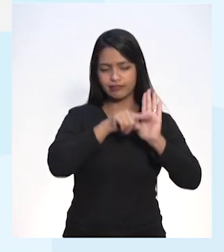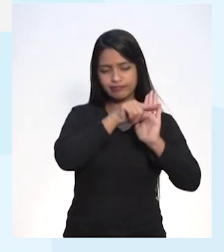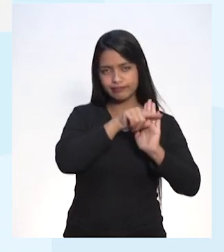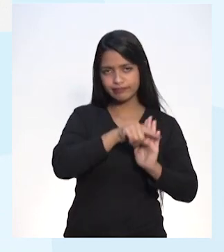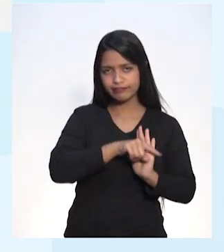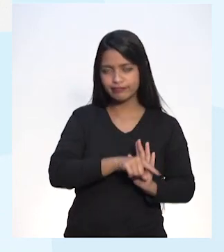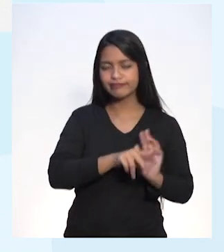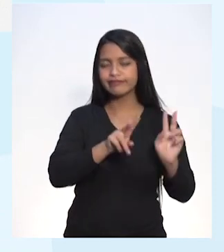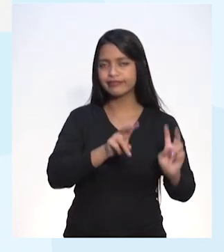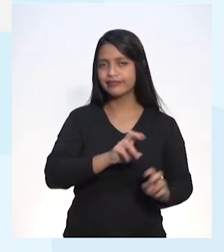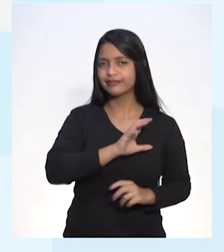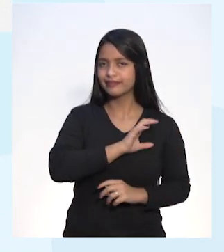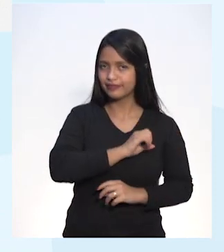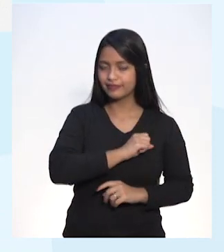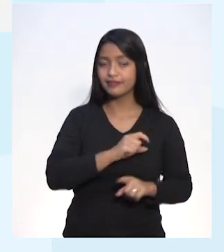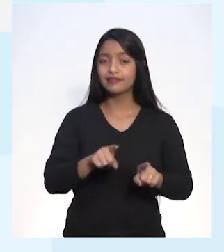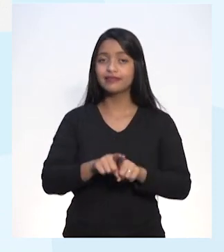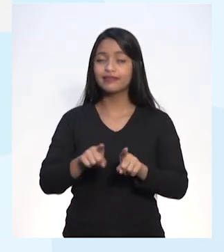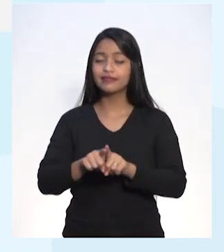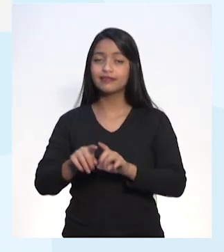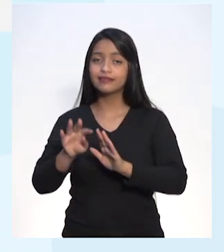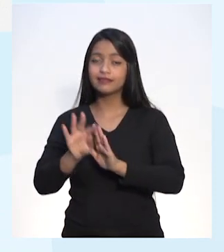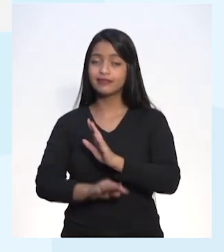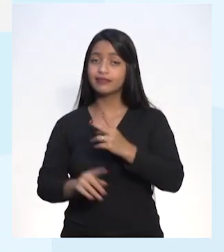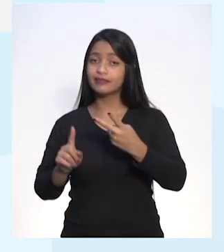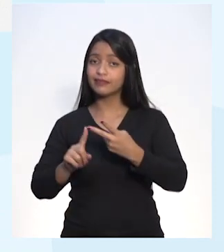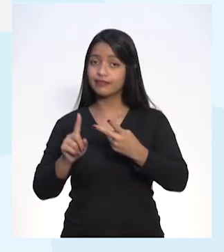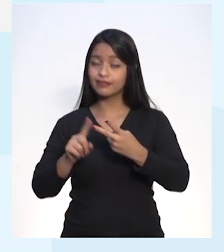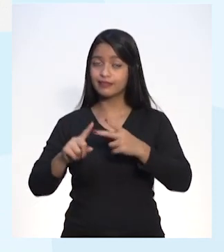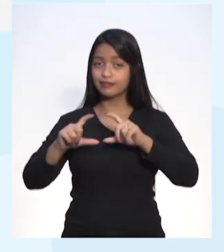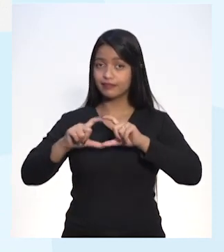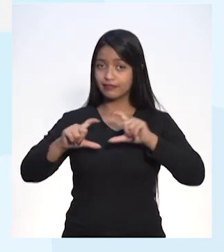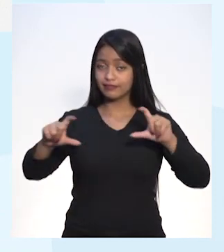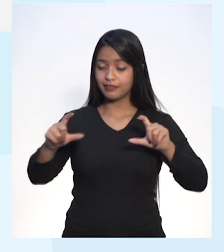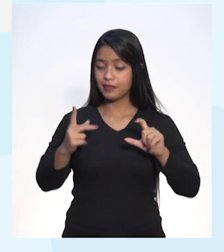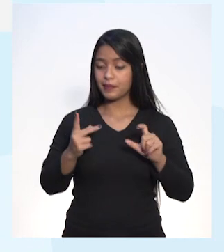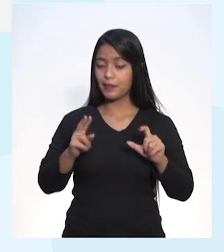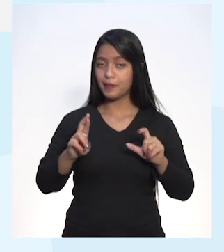Lúcia colocou, do aluno Mateus. A semelhança que os dois têm em comum,